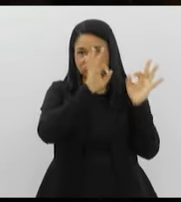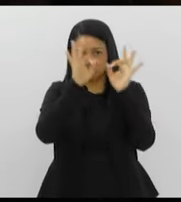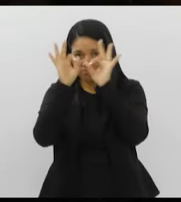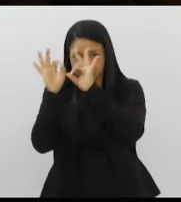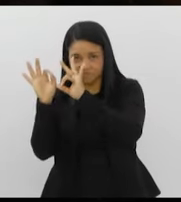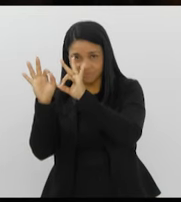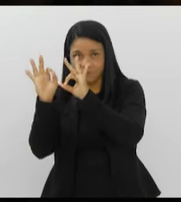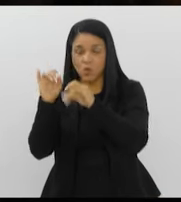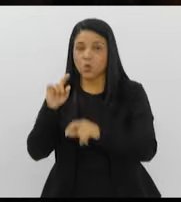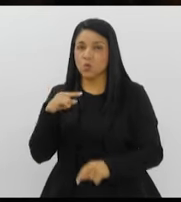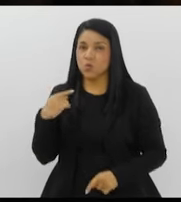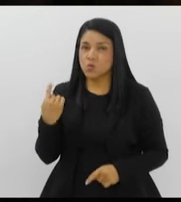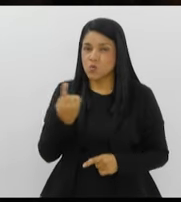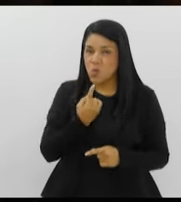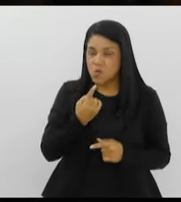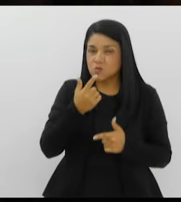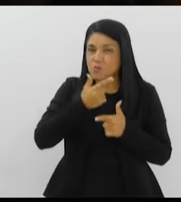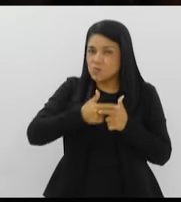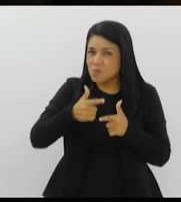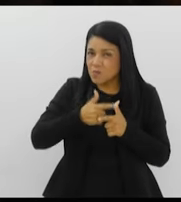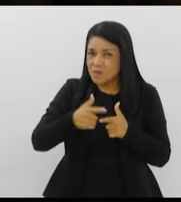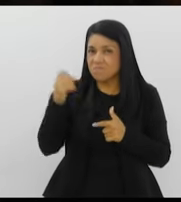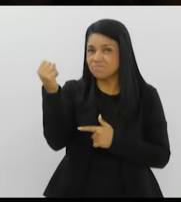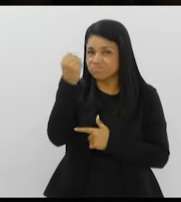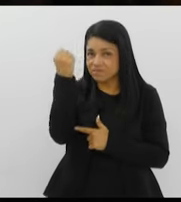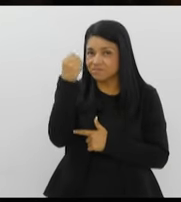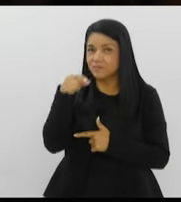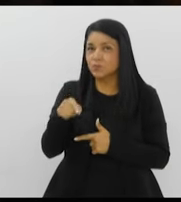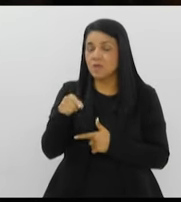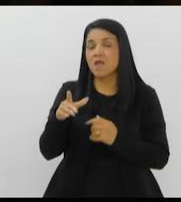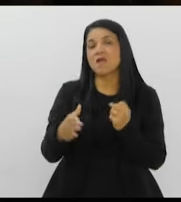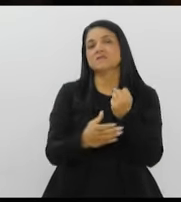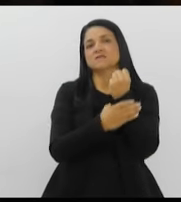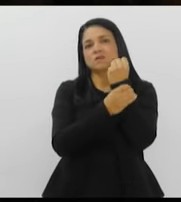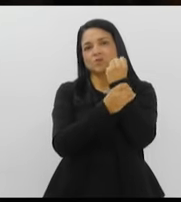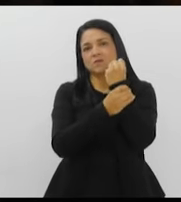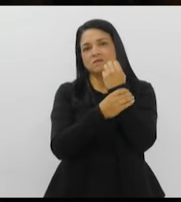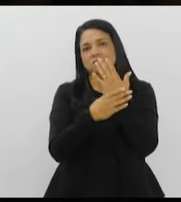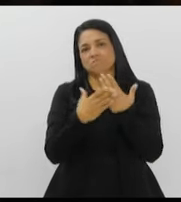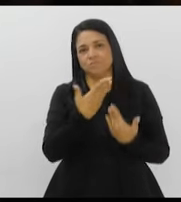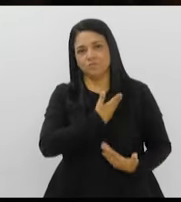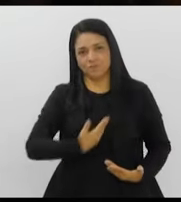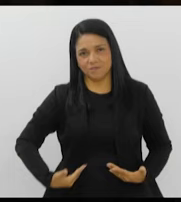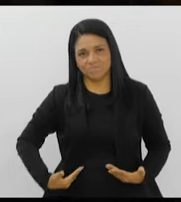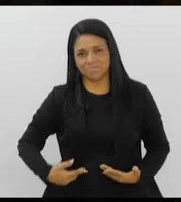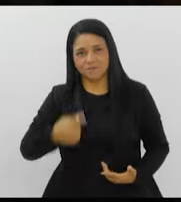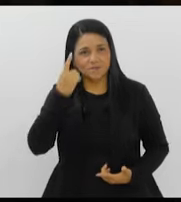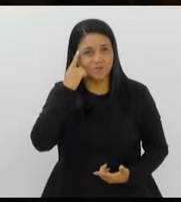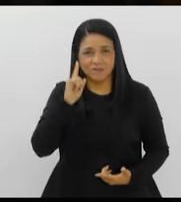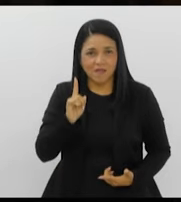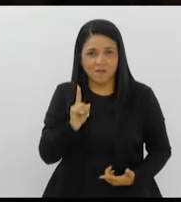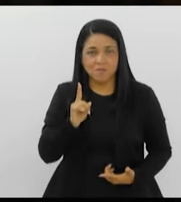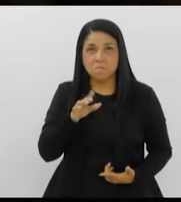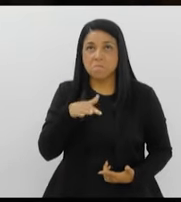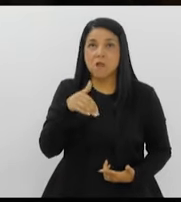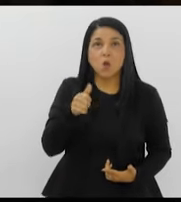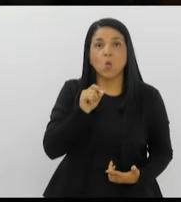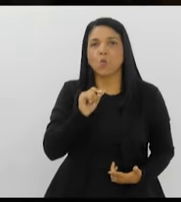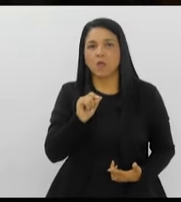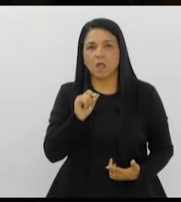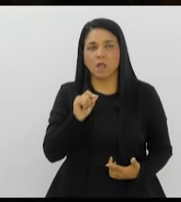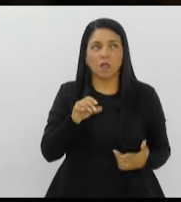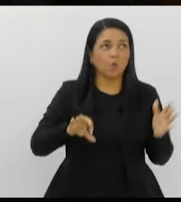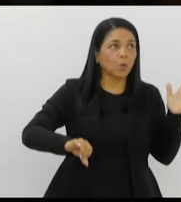O nosso maior problema hoje é a segurança pública. Ninguém sabe o que é melhor. Você tem o